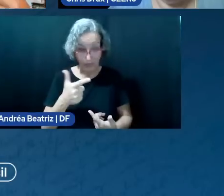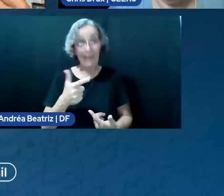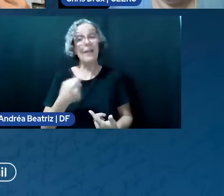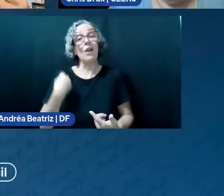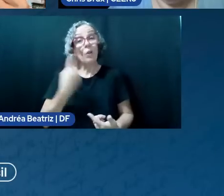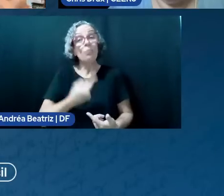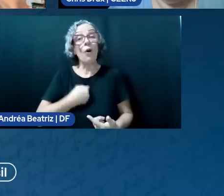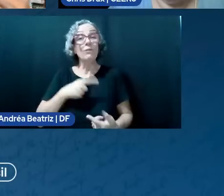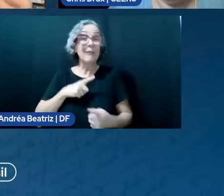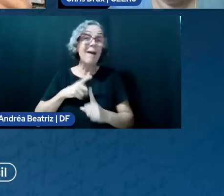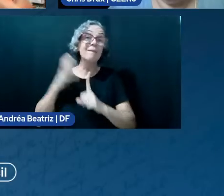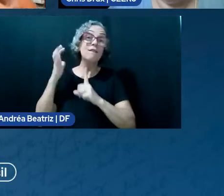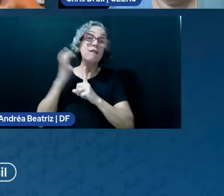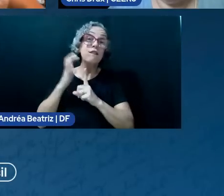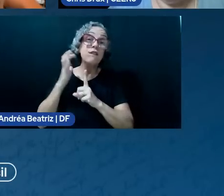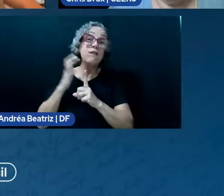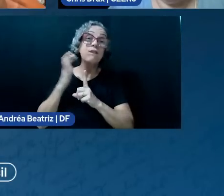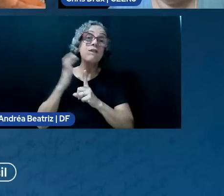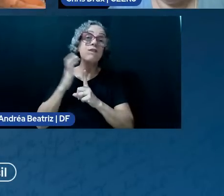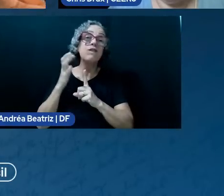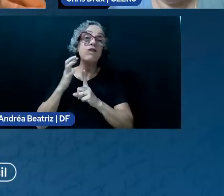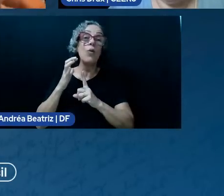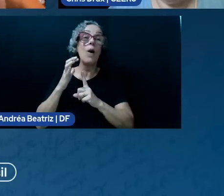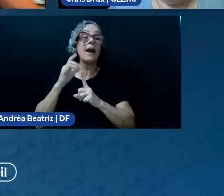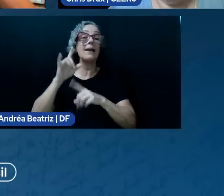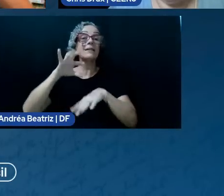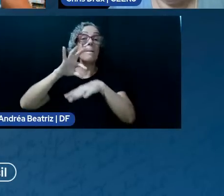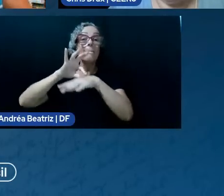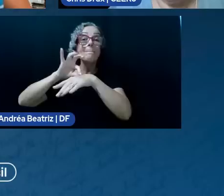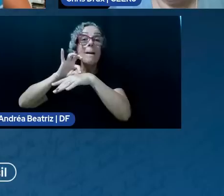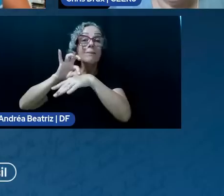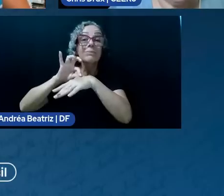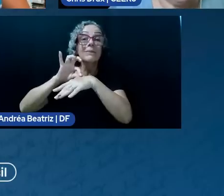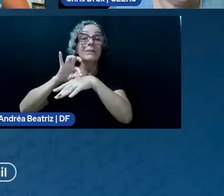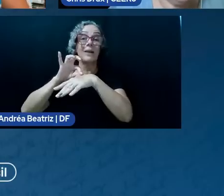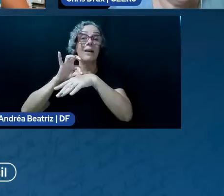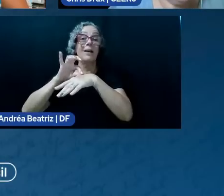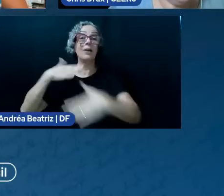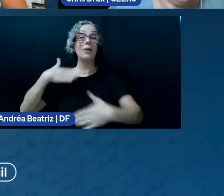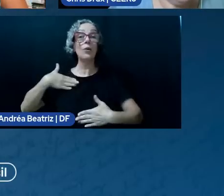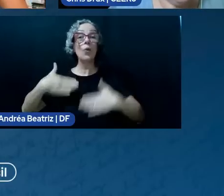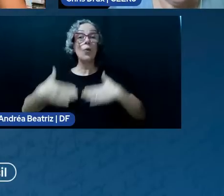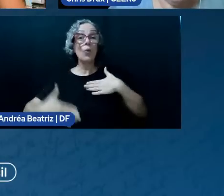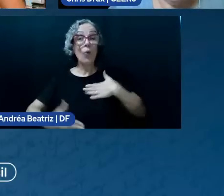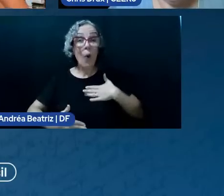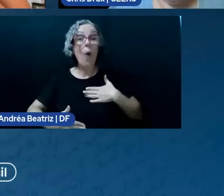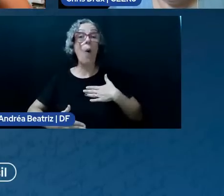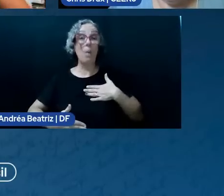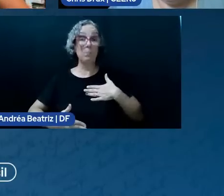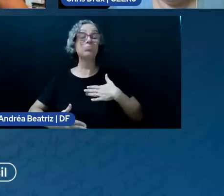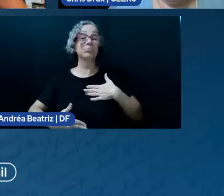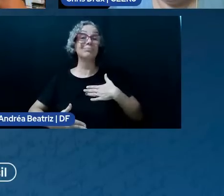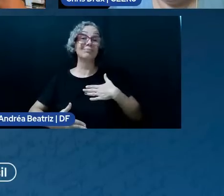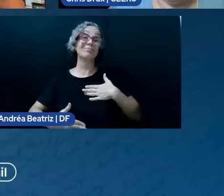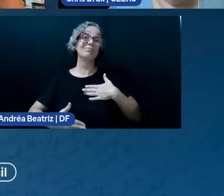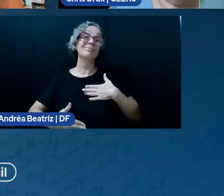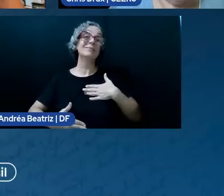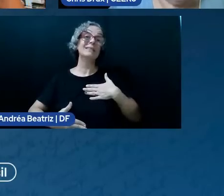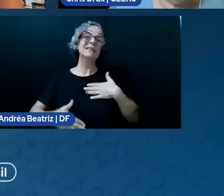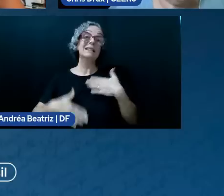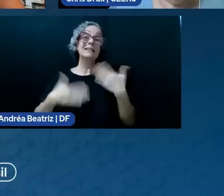influência da matéria que se sobrepõe à influência espiritual. E aí, poxa, então nós